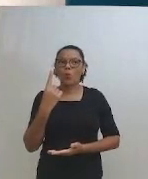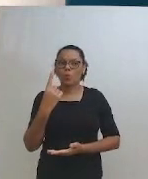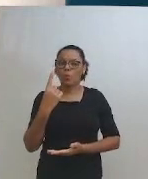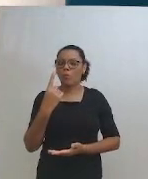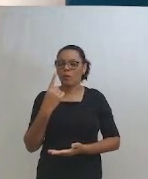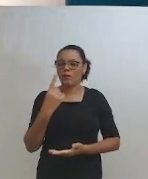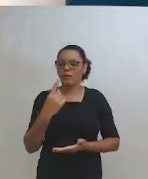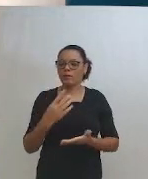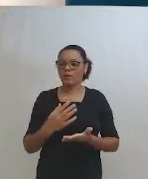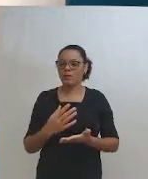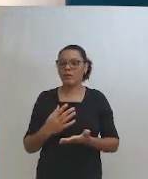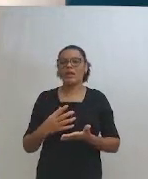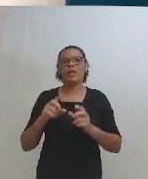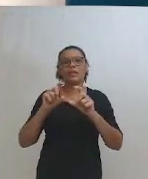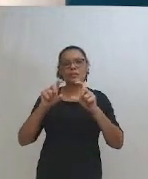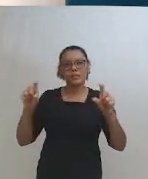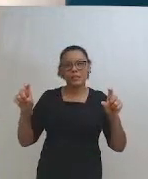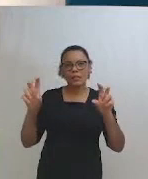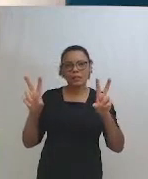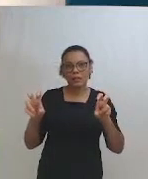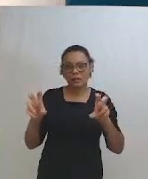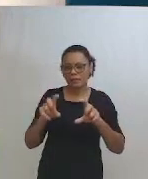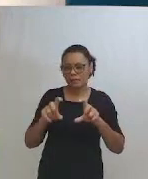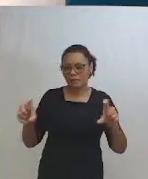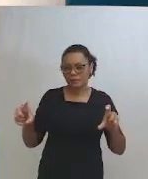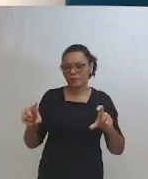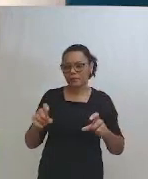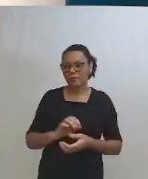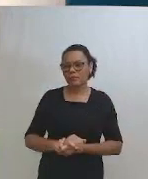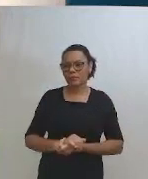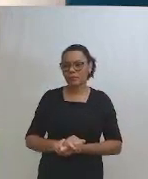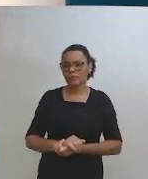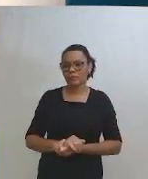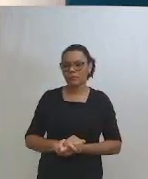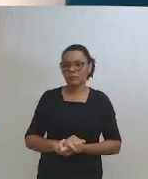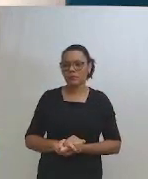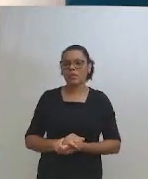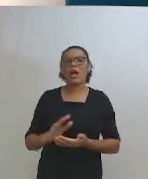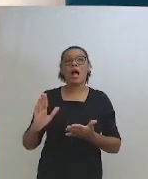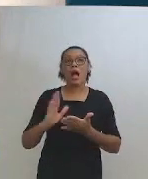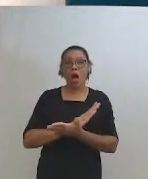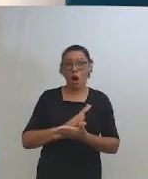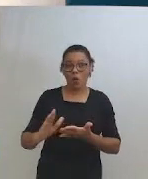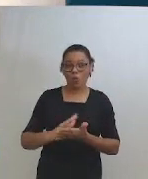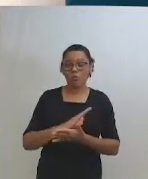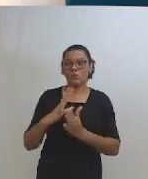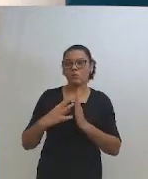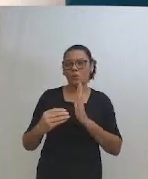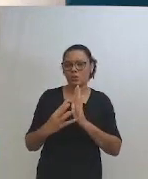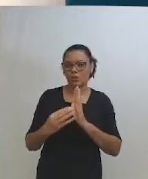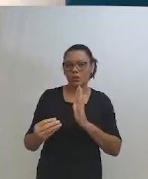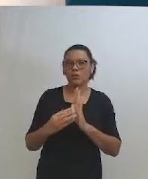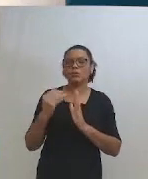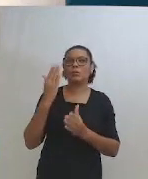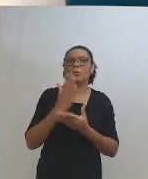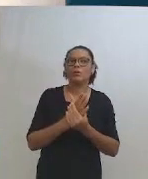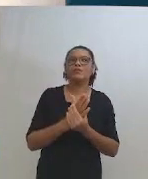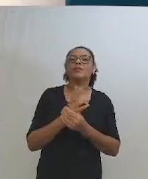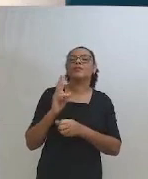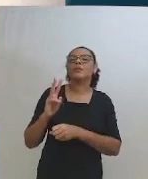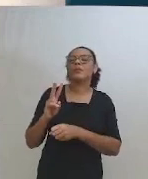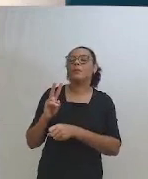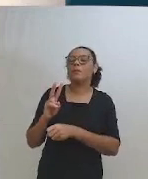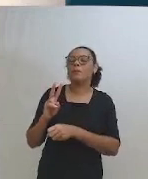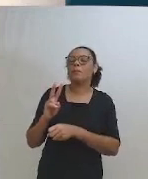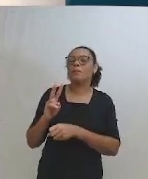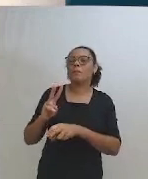seguinte: sem embargo, não se ignora que alguns modelos atuais de processo, a prisão cautelar se desvirtua de